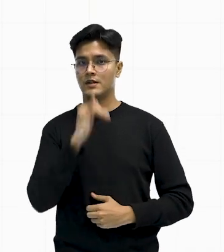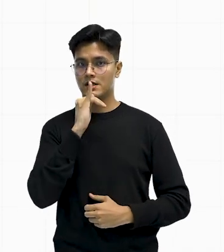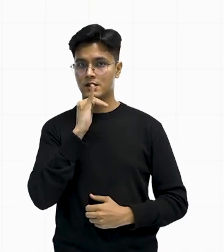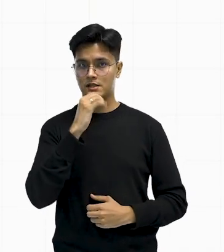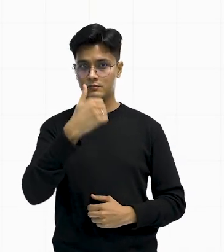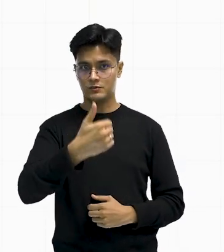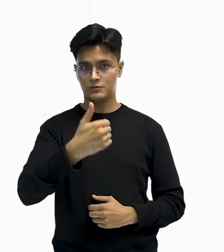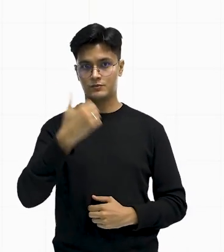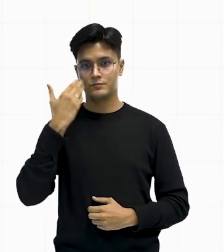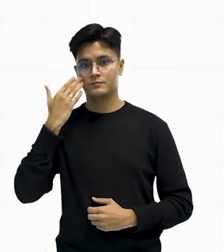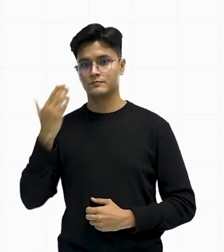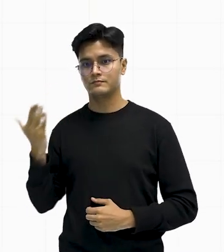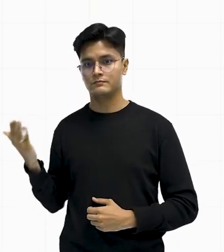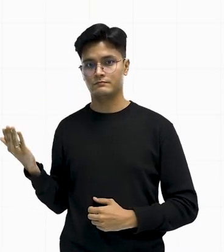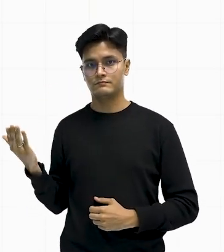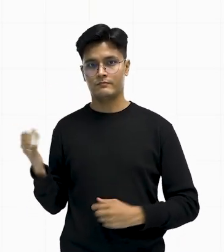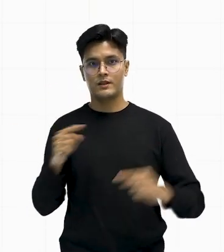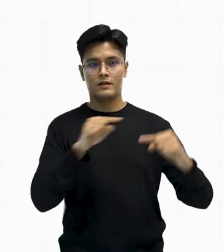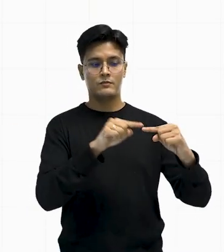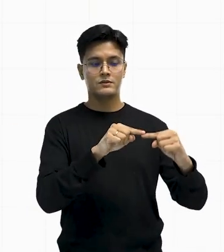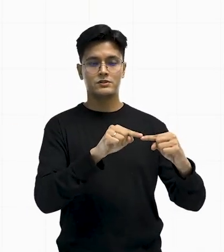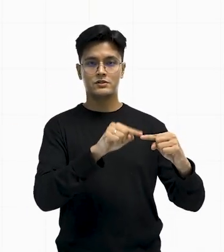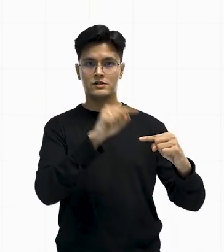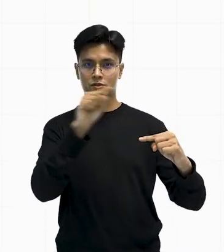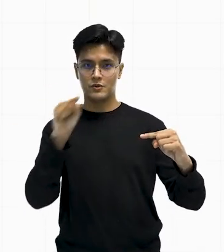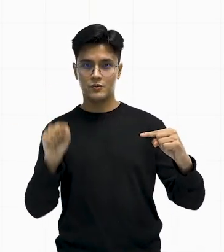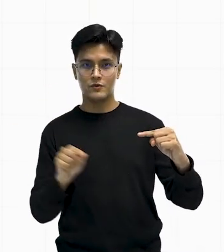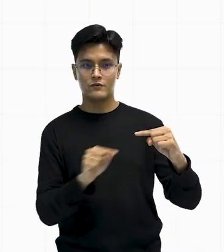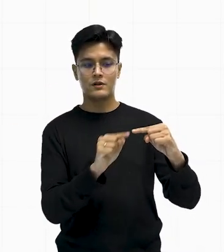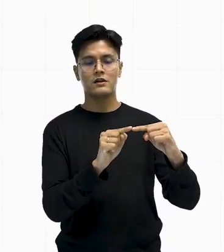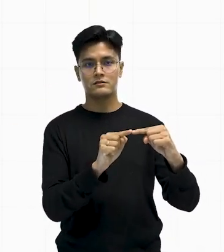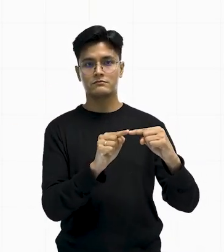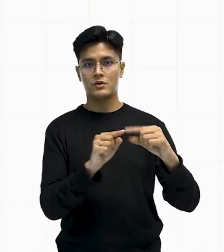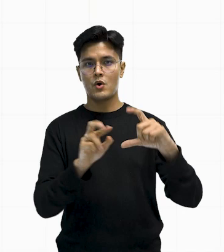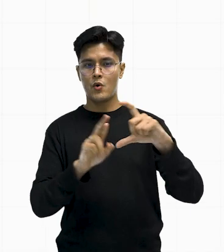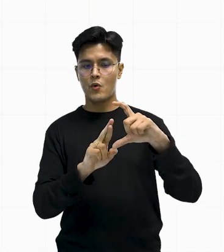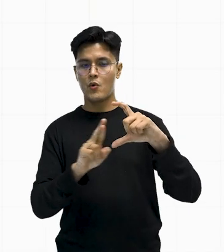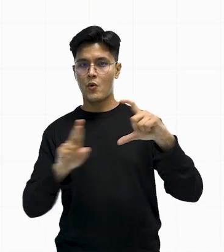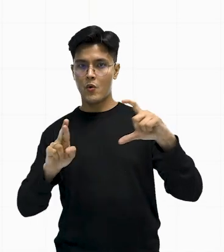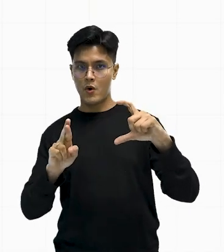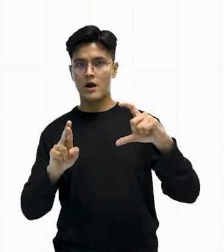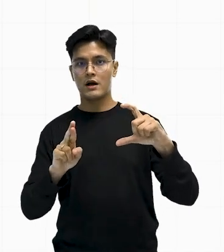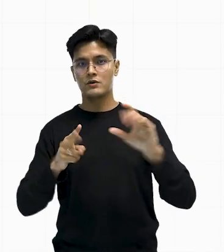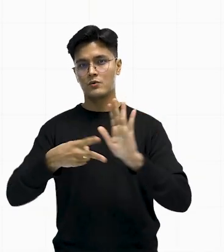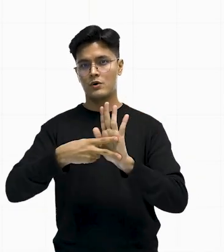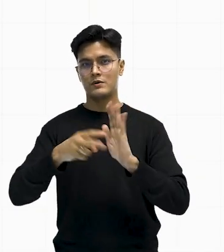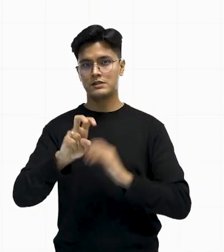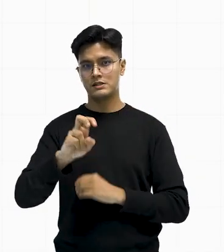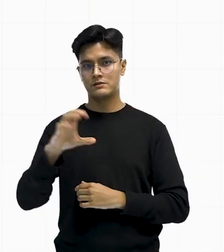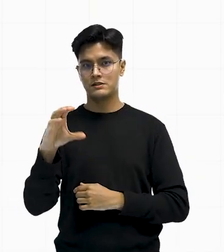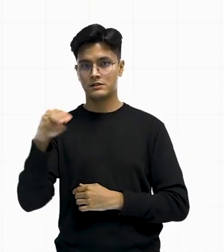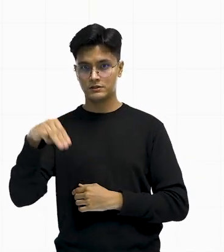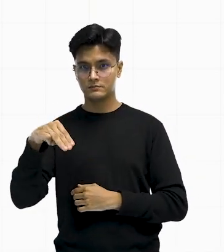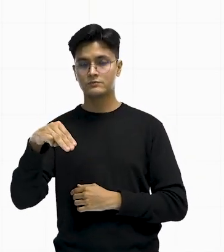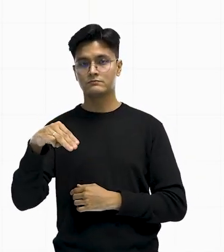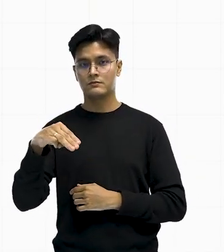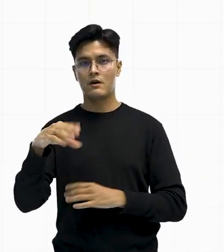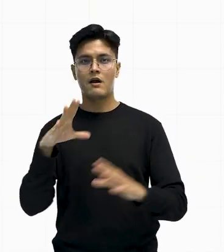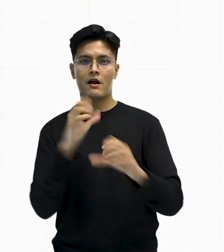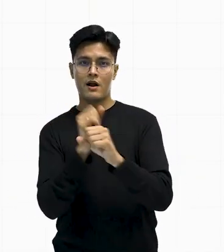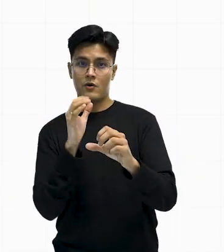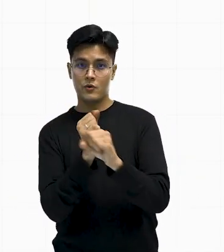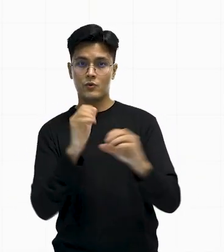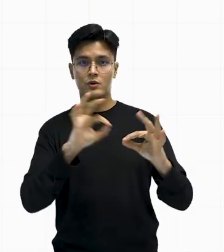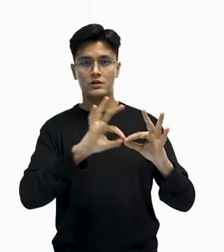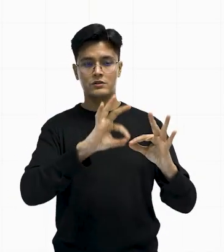1, uma circunferência, ela possui raio medindo 5 centímetros. Calcule o comprimento